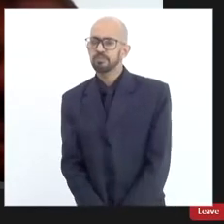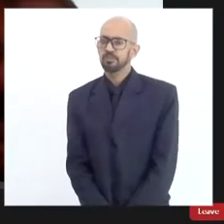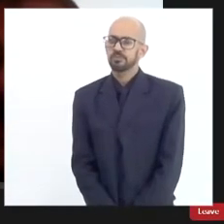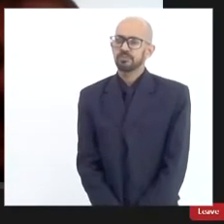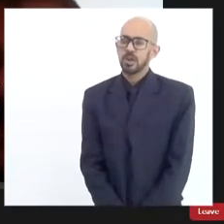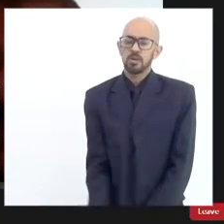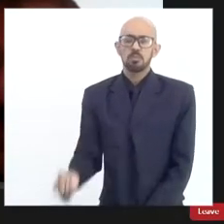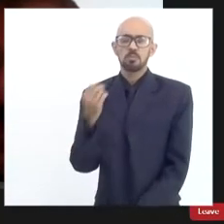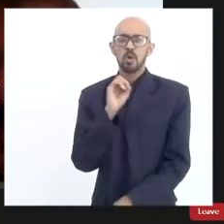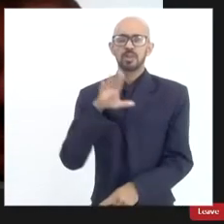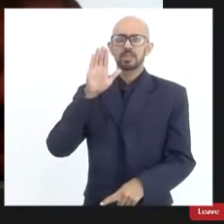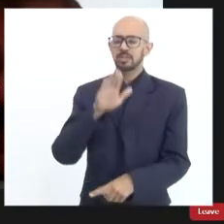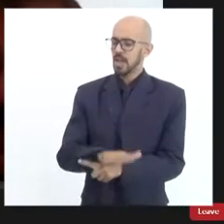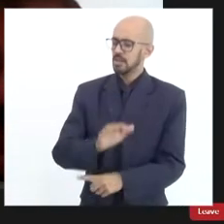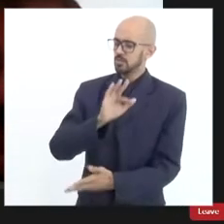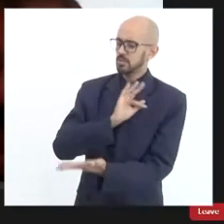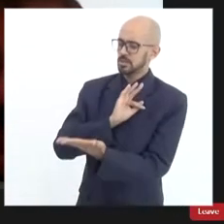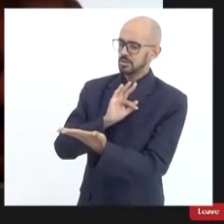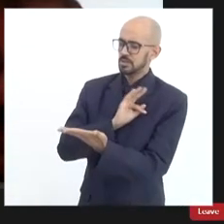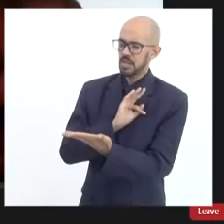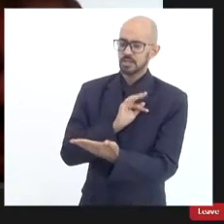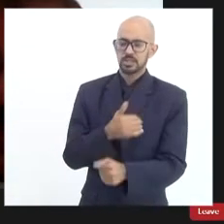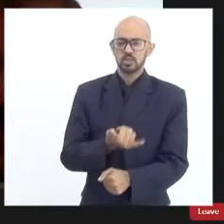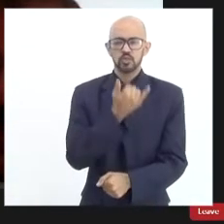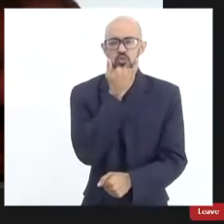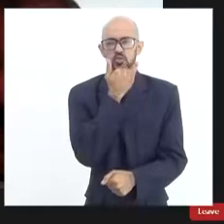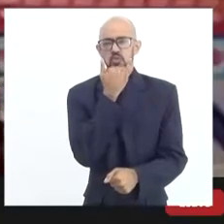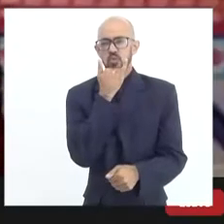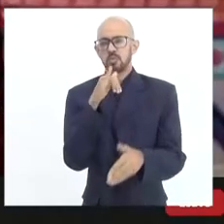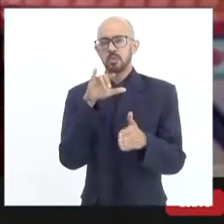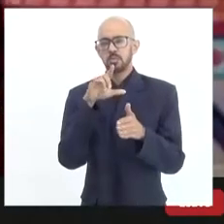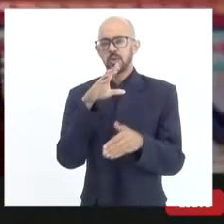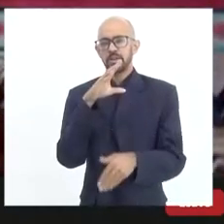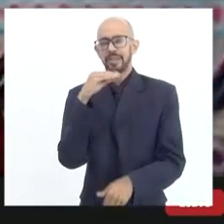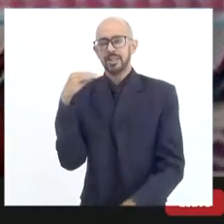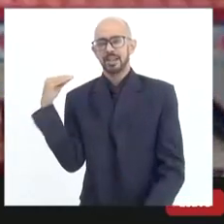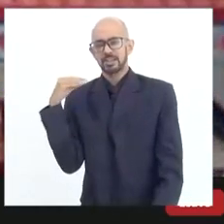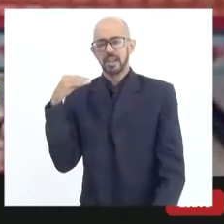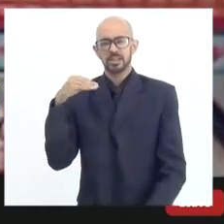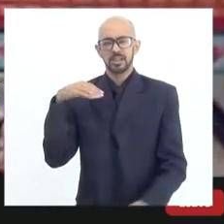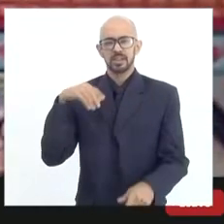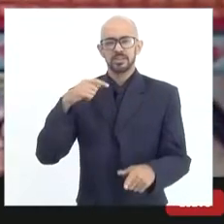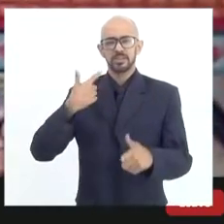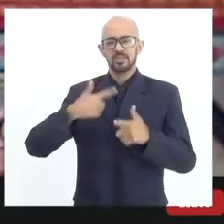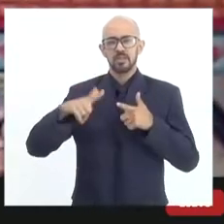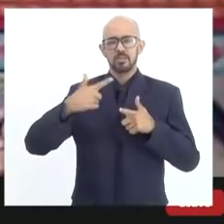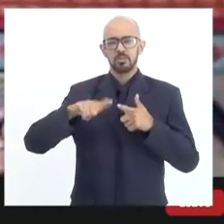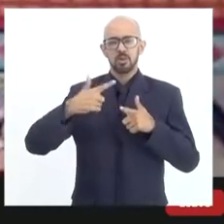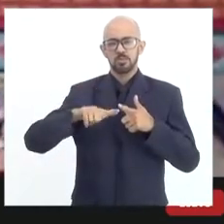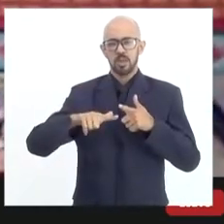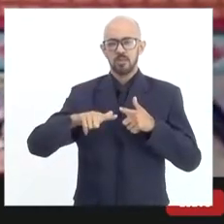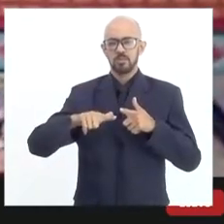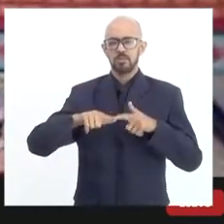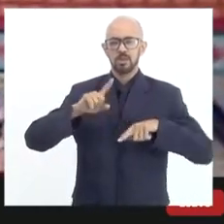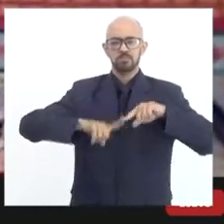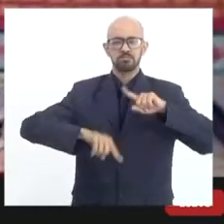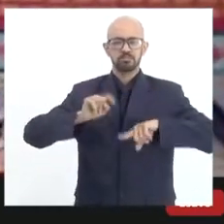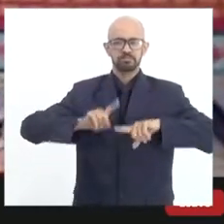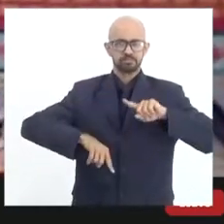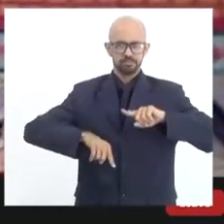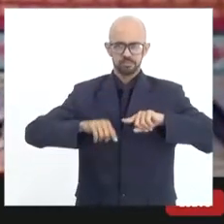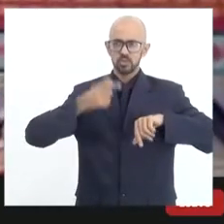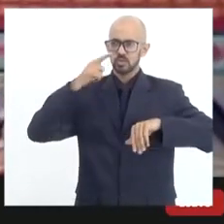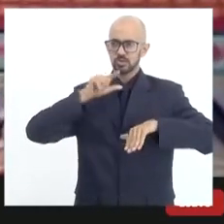Boa tarde, presidenta. Desculpas pelo atraso, a gente estava com um pequeno problema no equipamento,